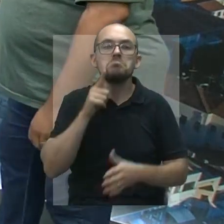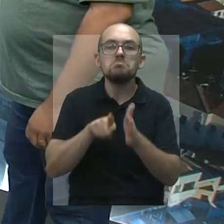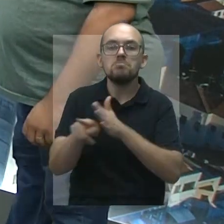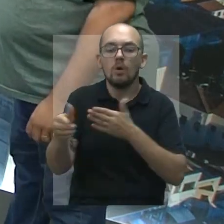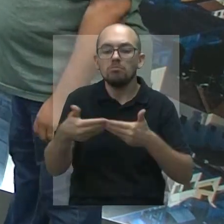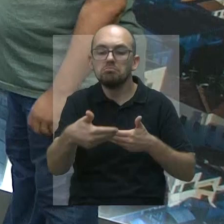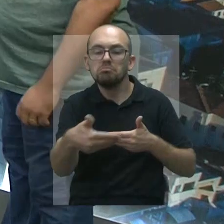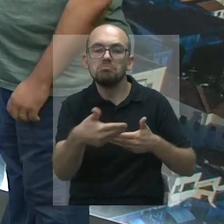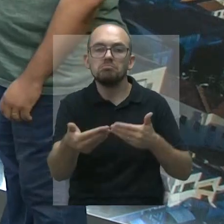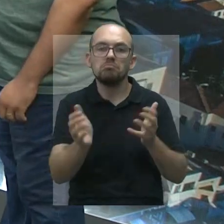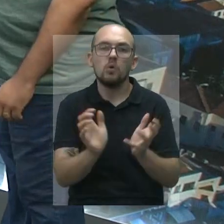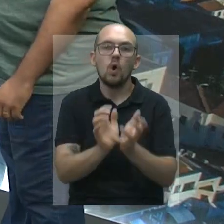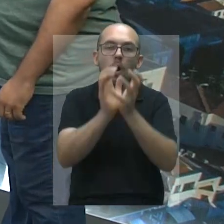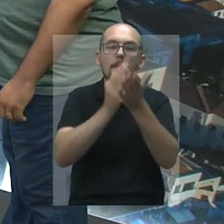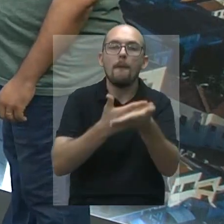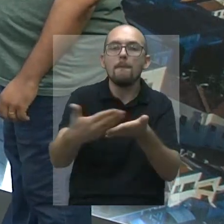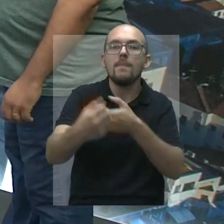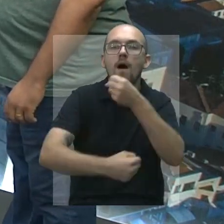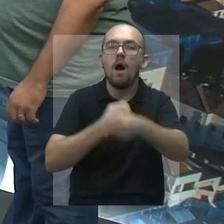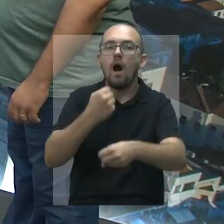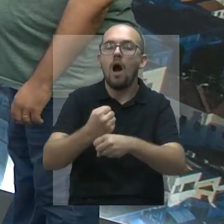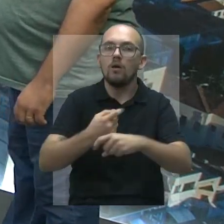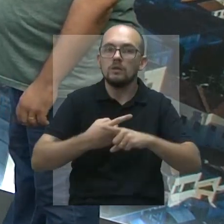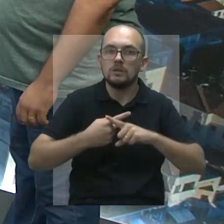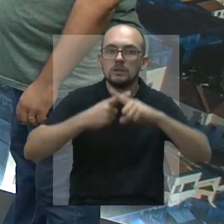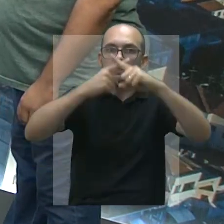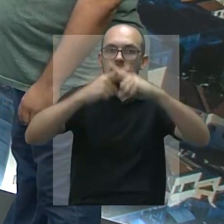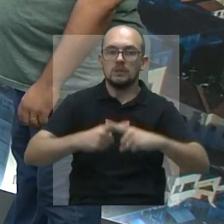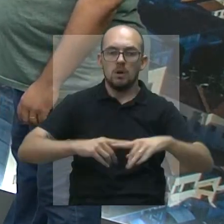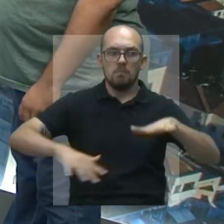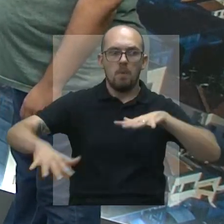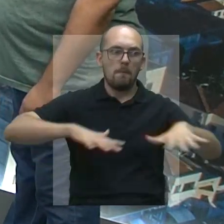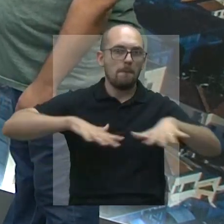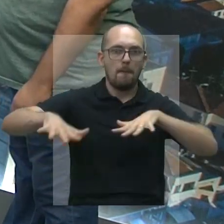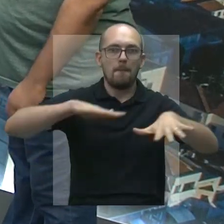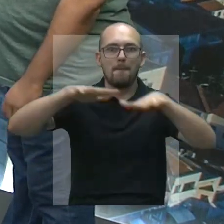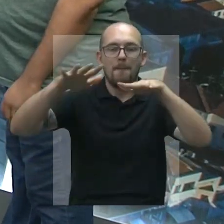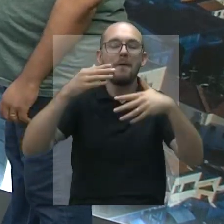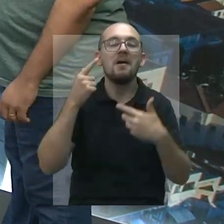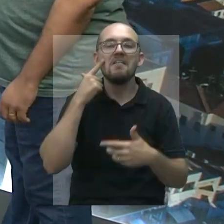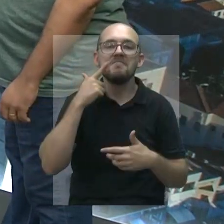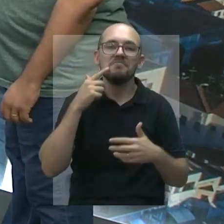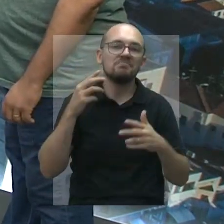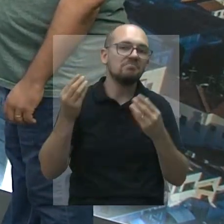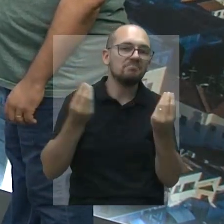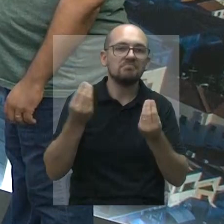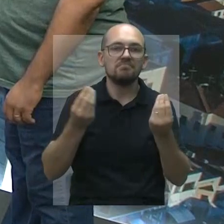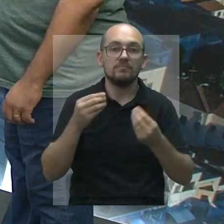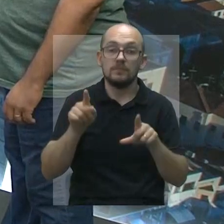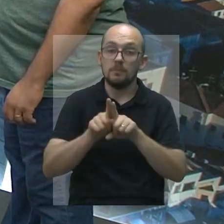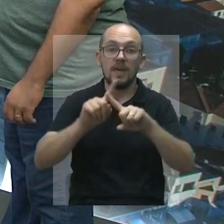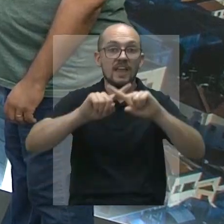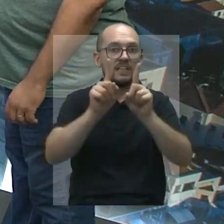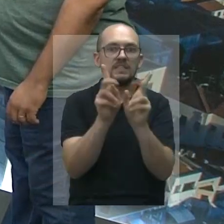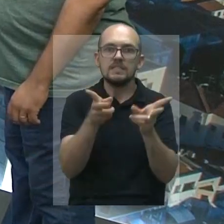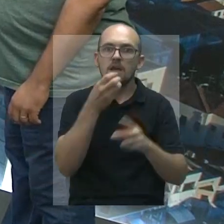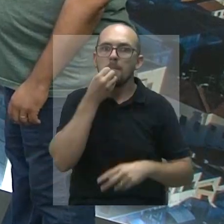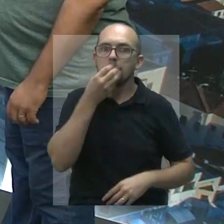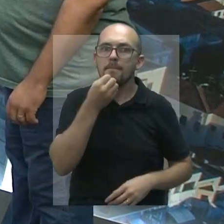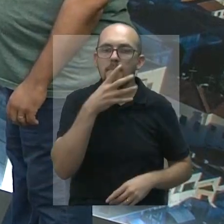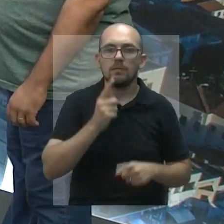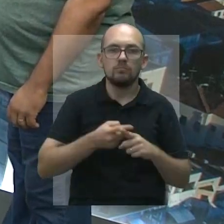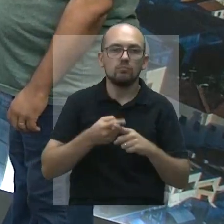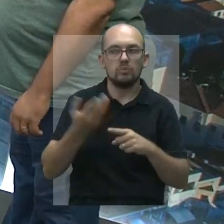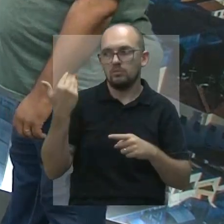já para começar o ano com uma competição aí movimentando os torcedores jauenses e uma competição que o 15 sempre vai muito bem, porque na